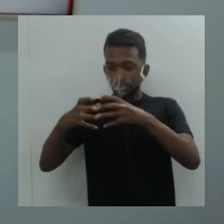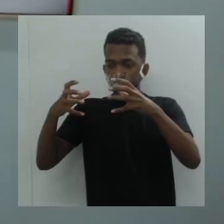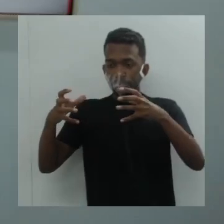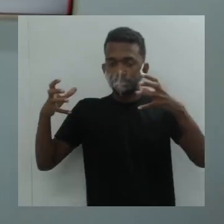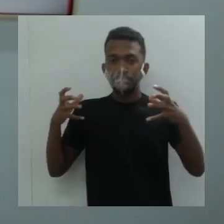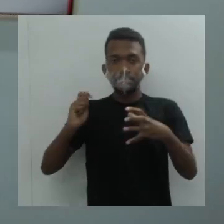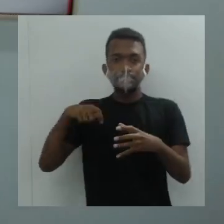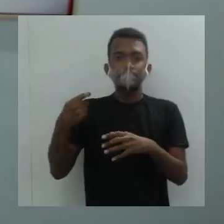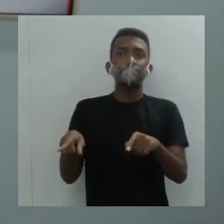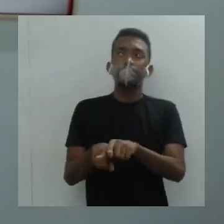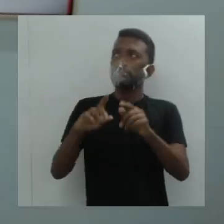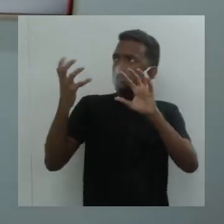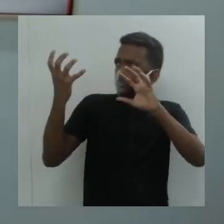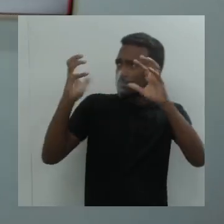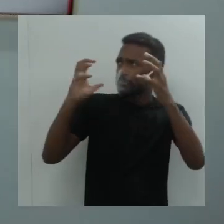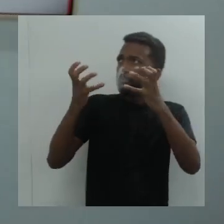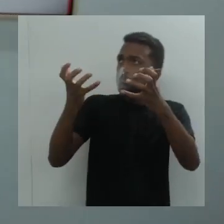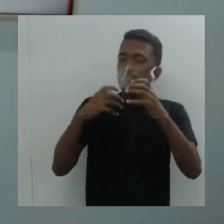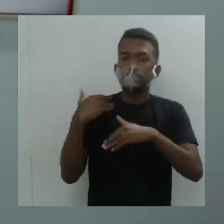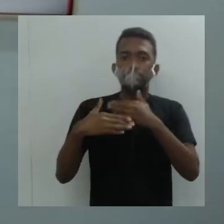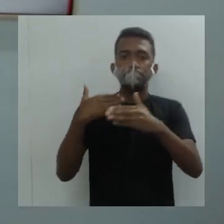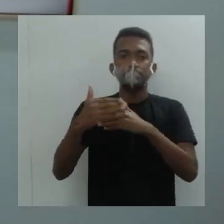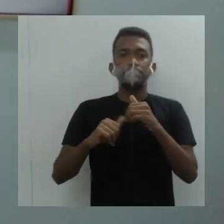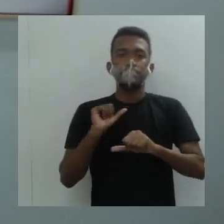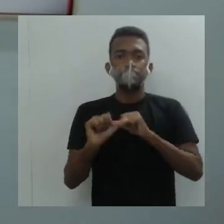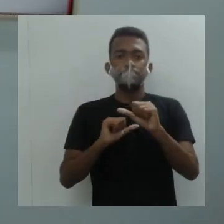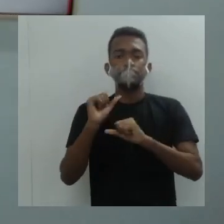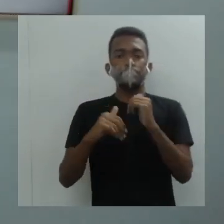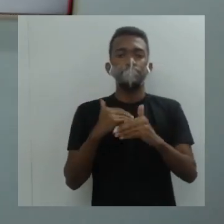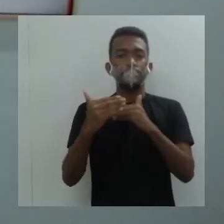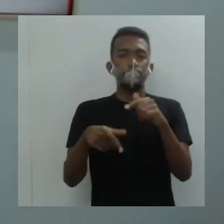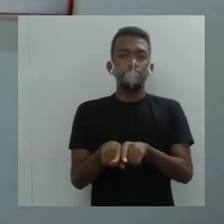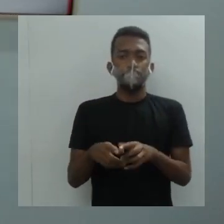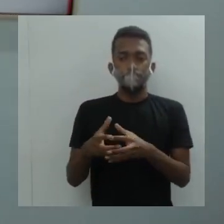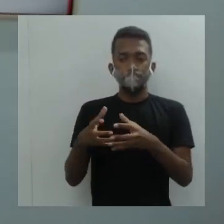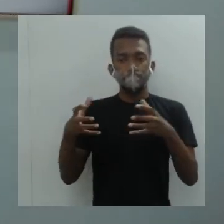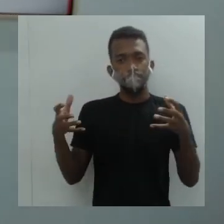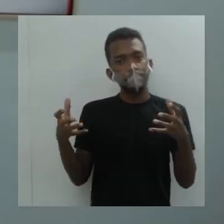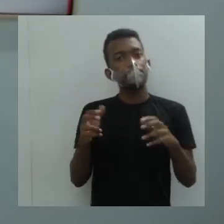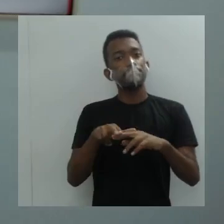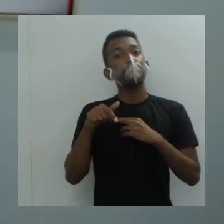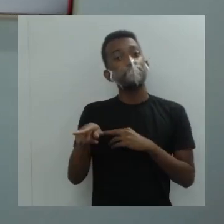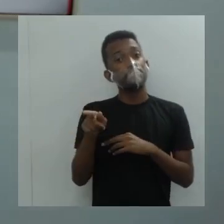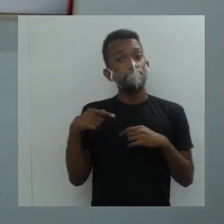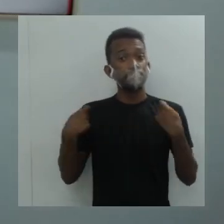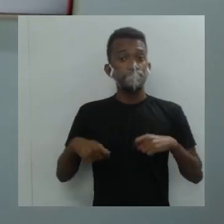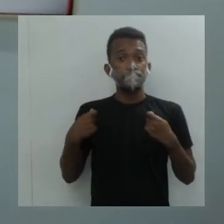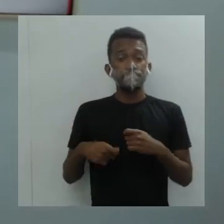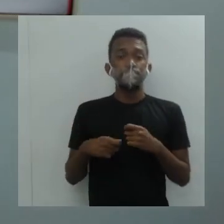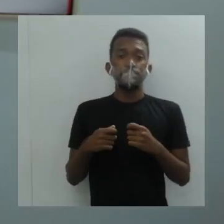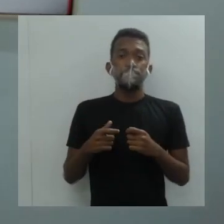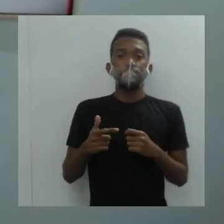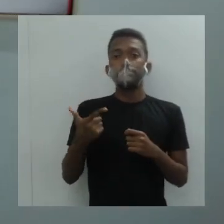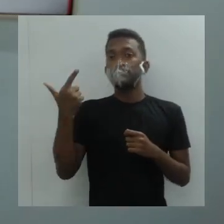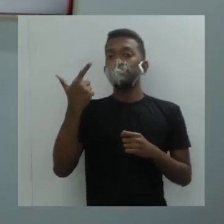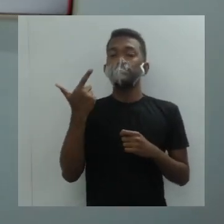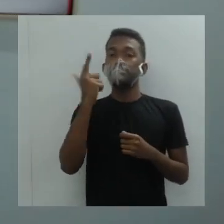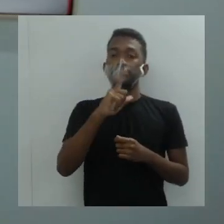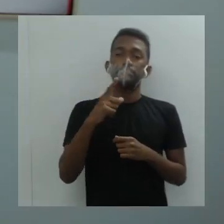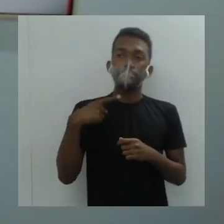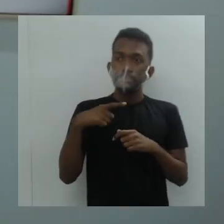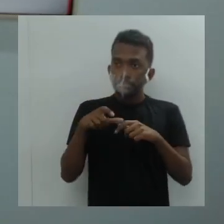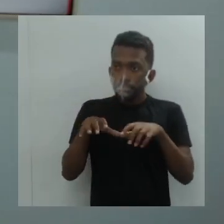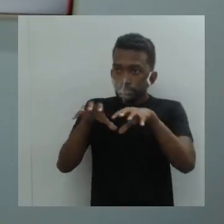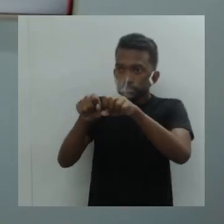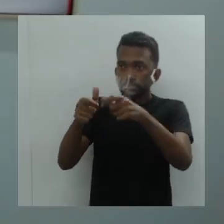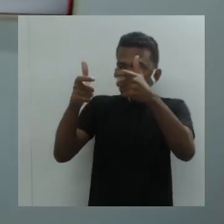fenômenos naturais para o seu desenvolvimento e para o seu crescimento. Ele precisava chegar aonde? Em espaços